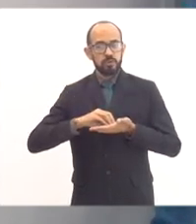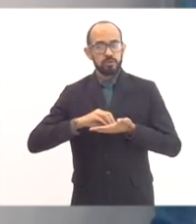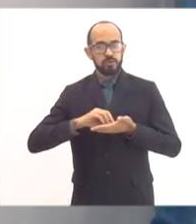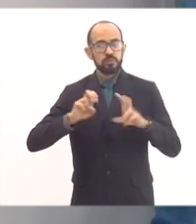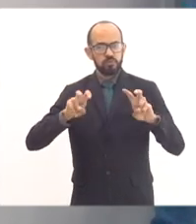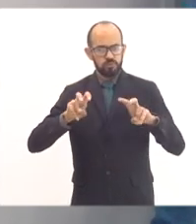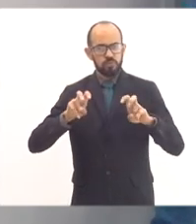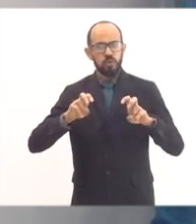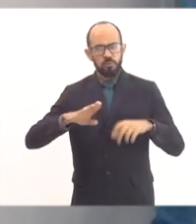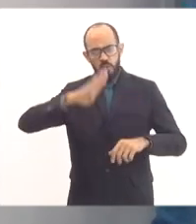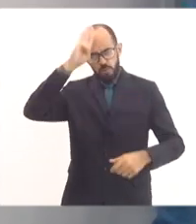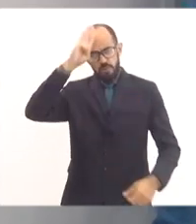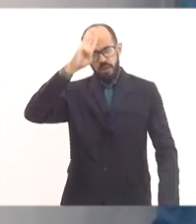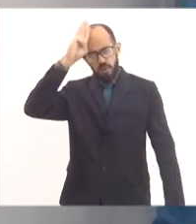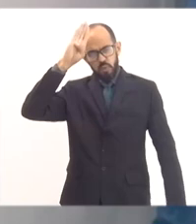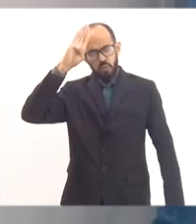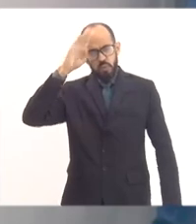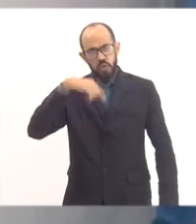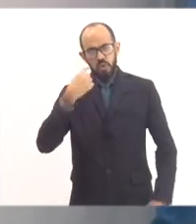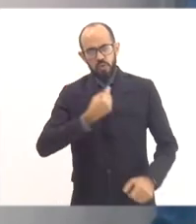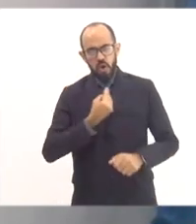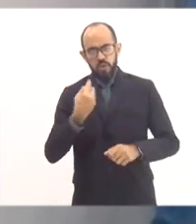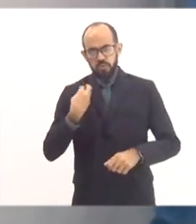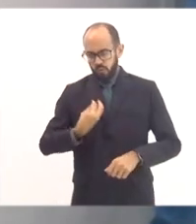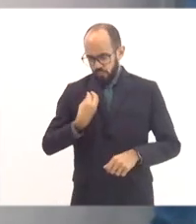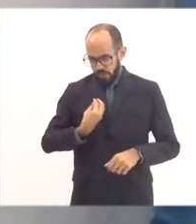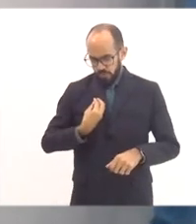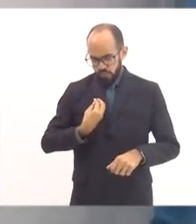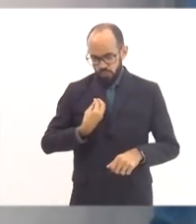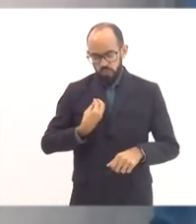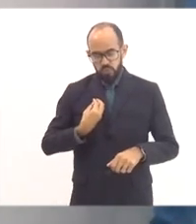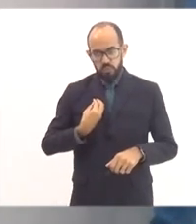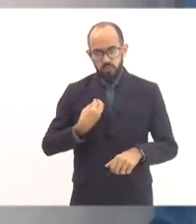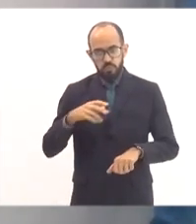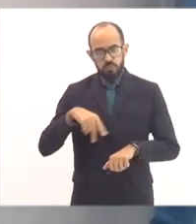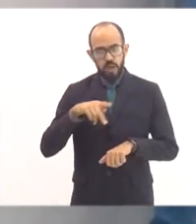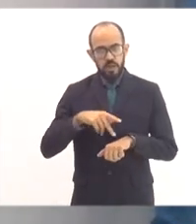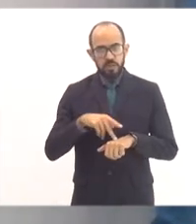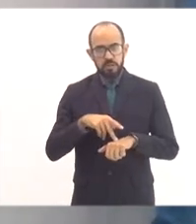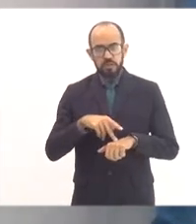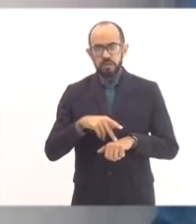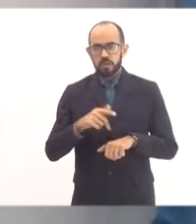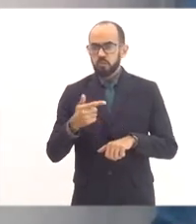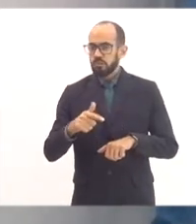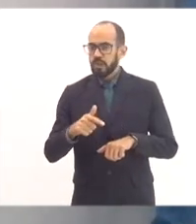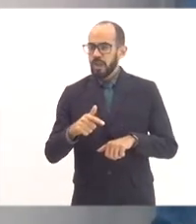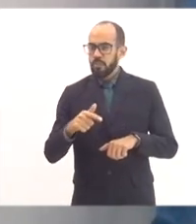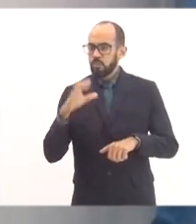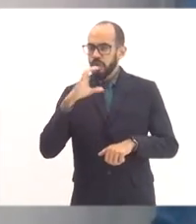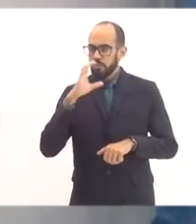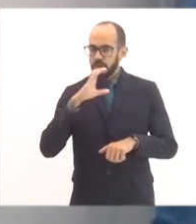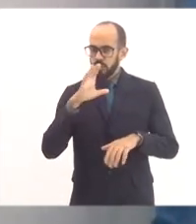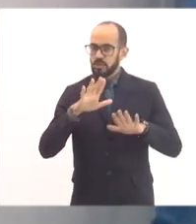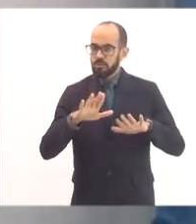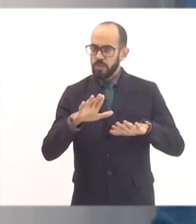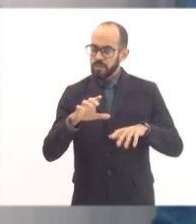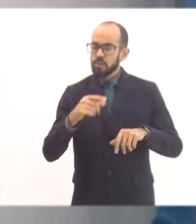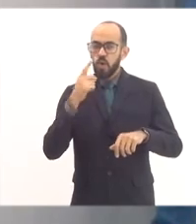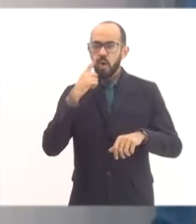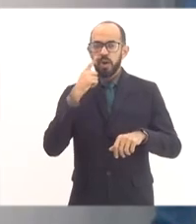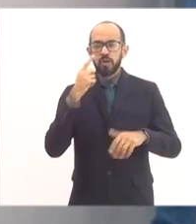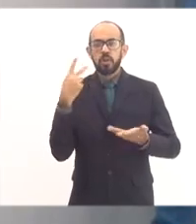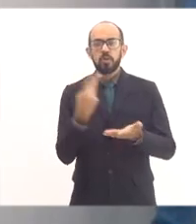bombeiro. Eu sei que nós vivemos num país, num estado, onde não tem muitas calamidades. Mas quando tem, olha o sufoco que foi